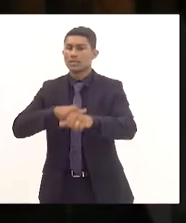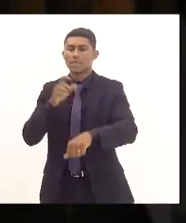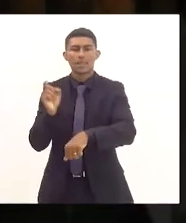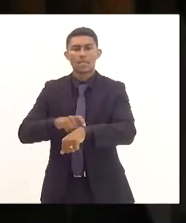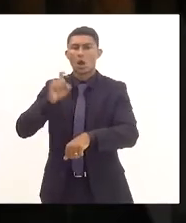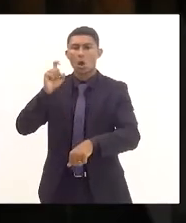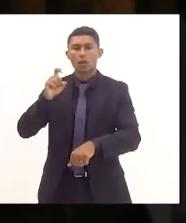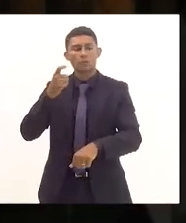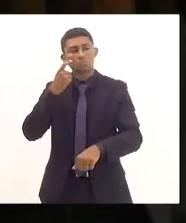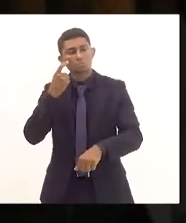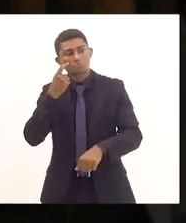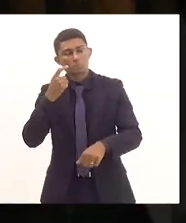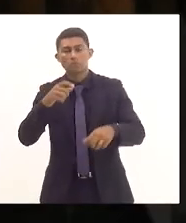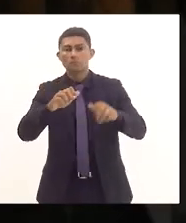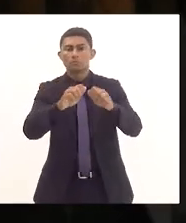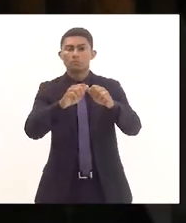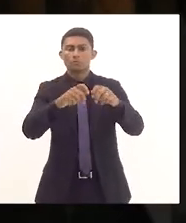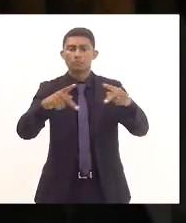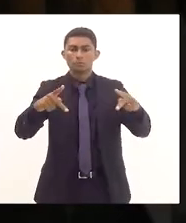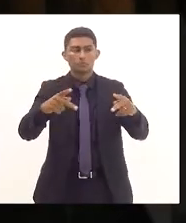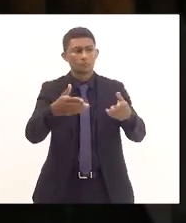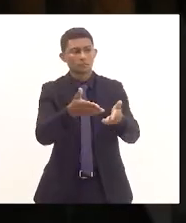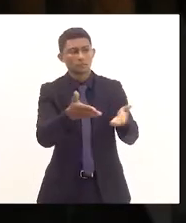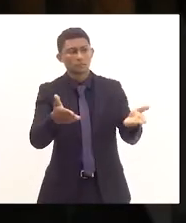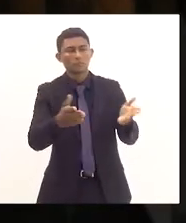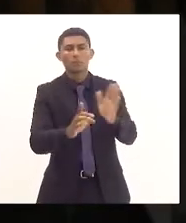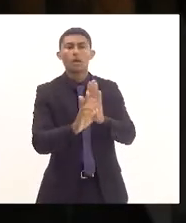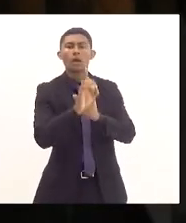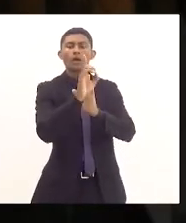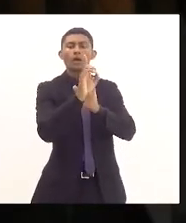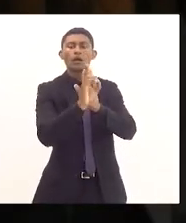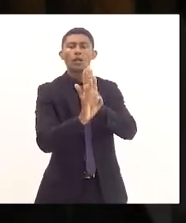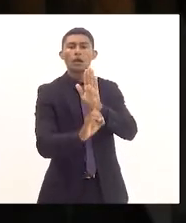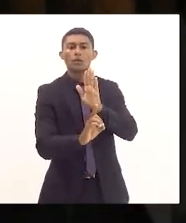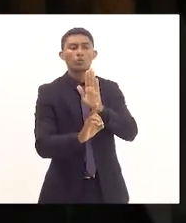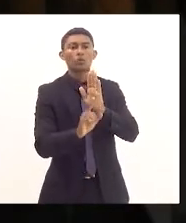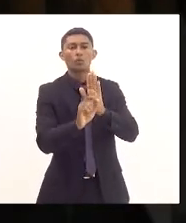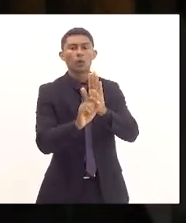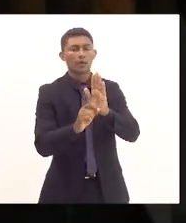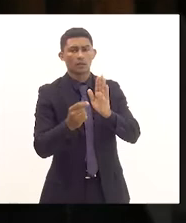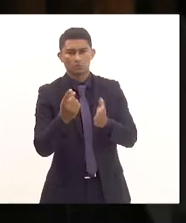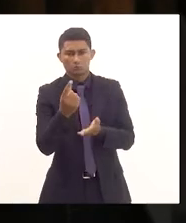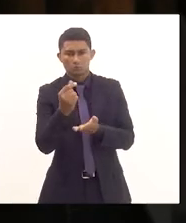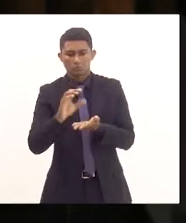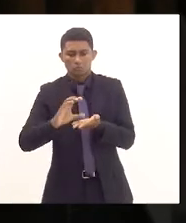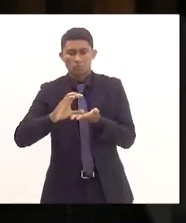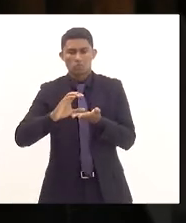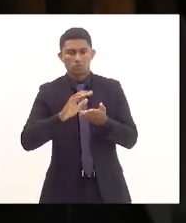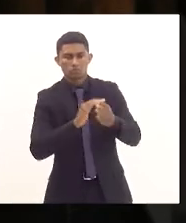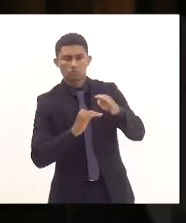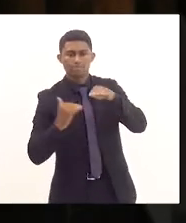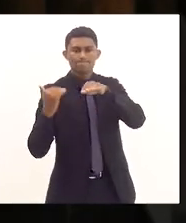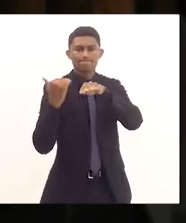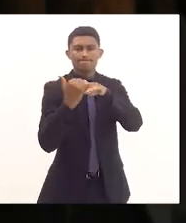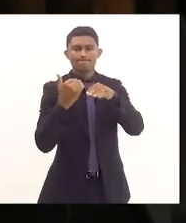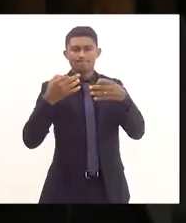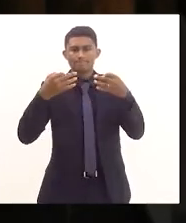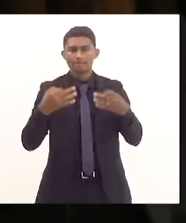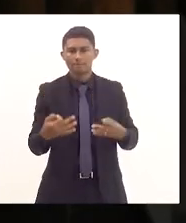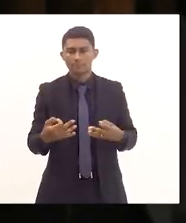aposentadorias e pensões com direito à paridade traduzido senhora presente é